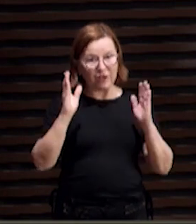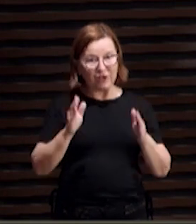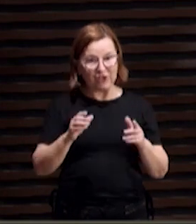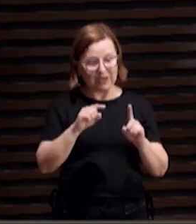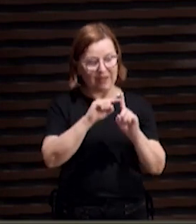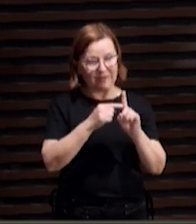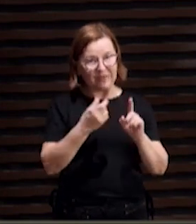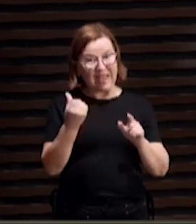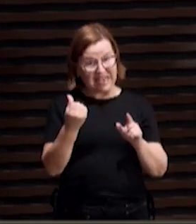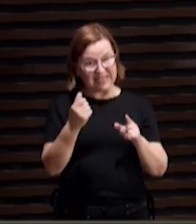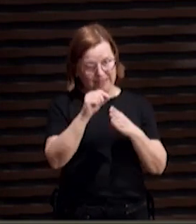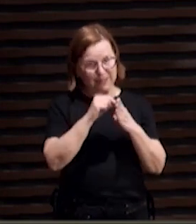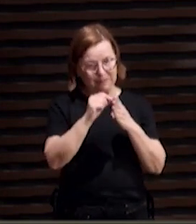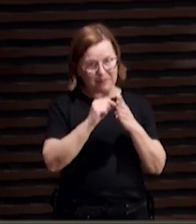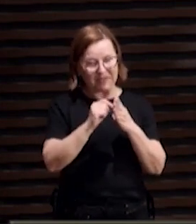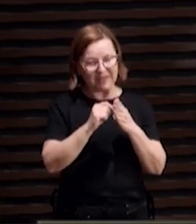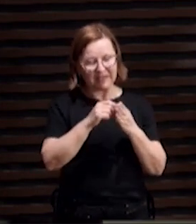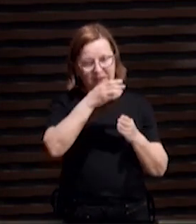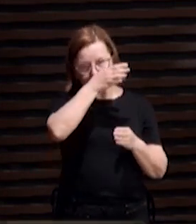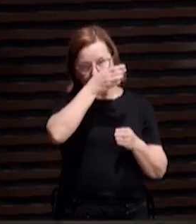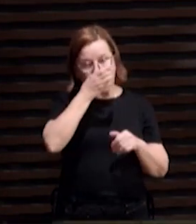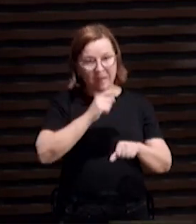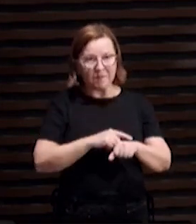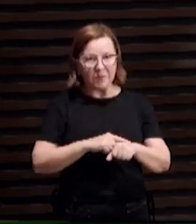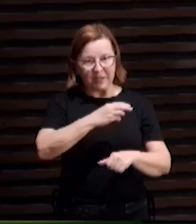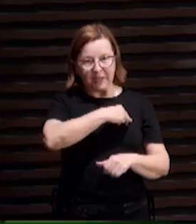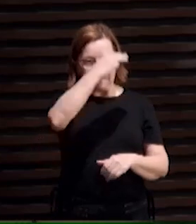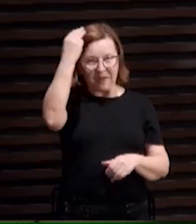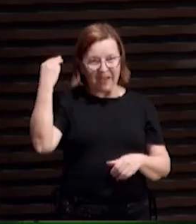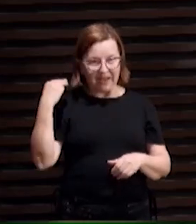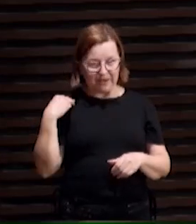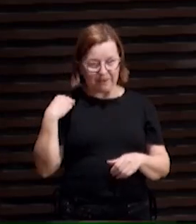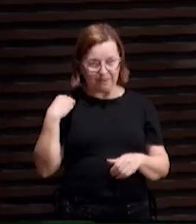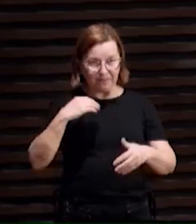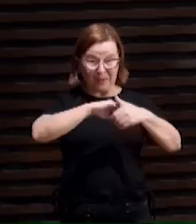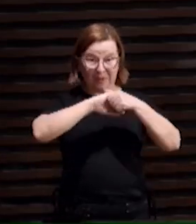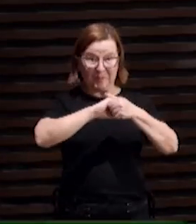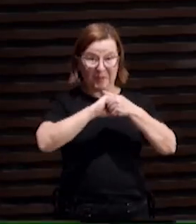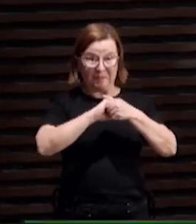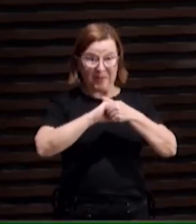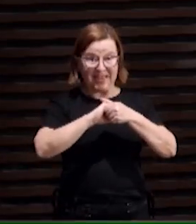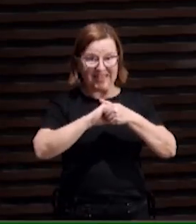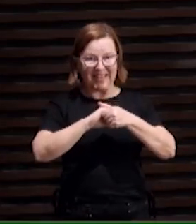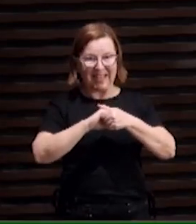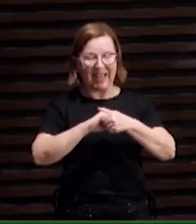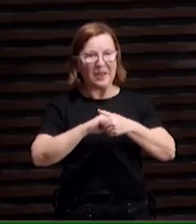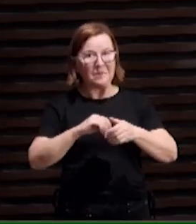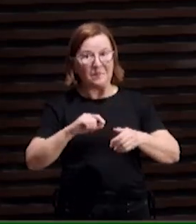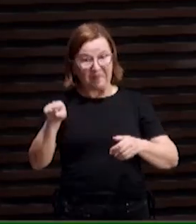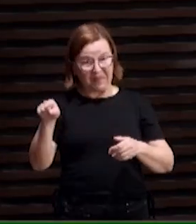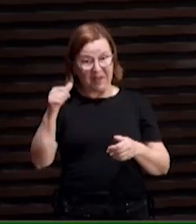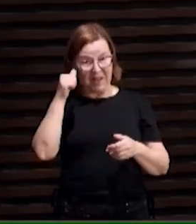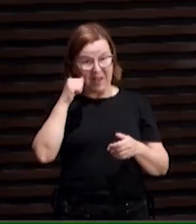Batista, quando Maria saúda Isabel, uma festa se rompe